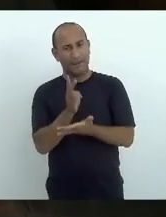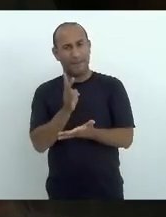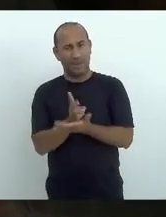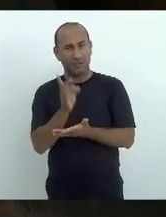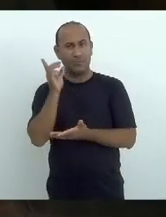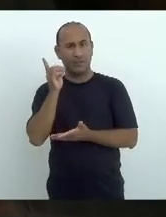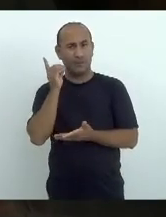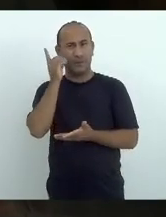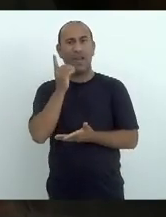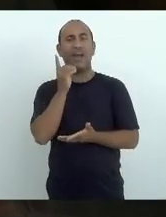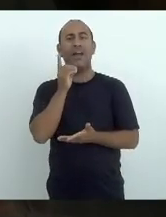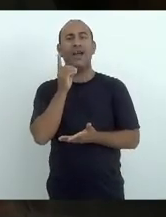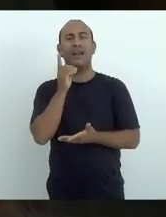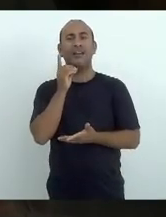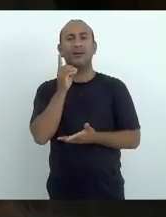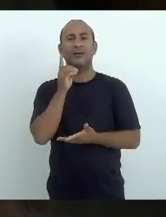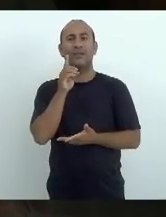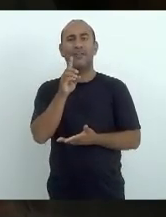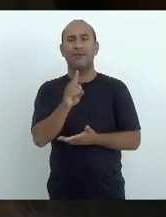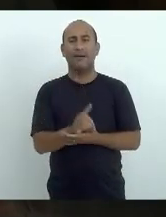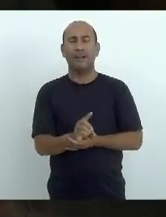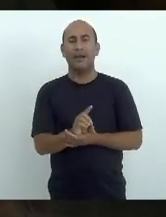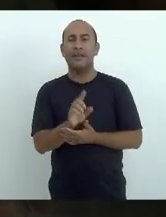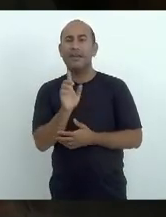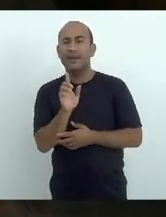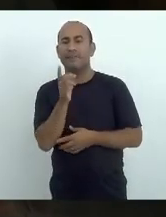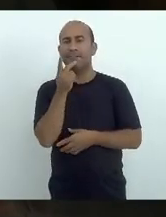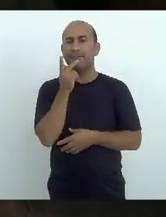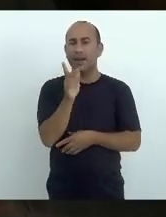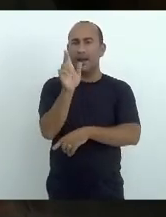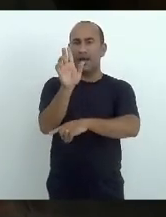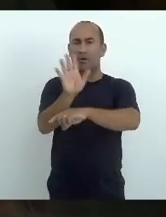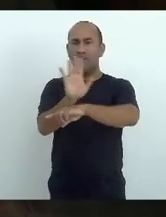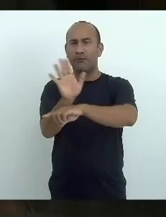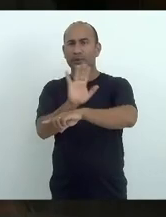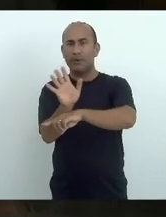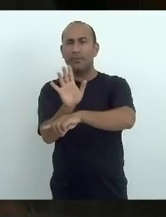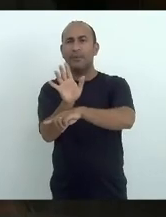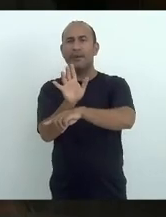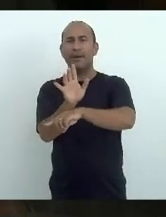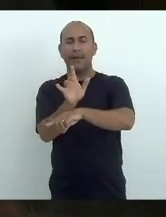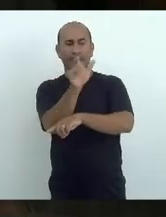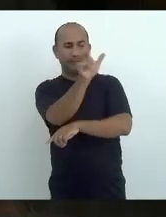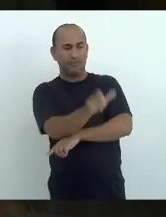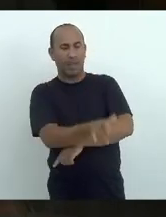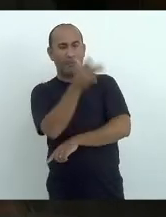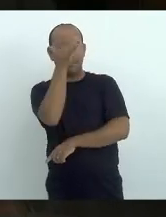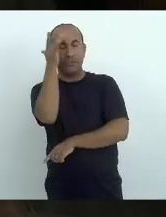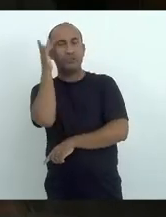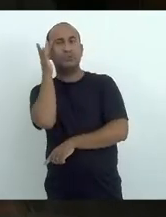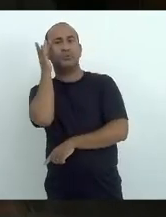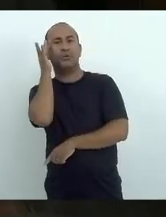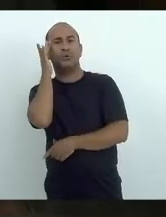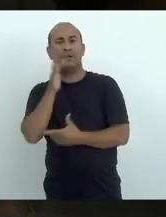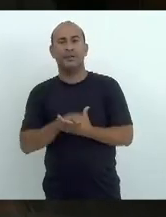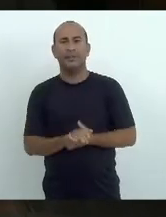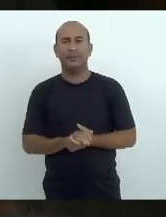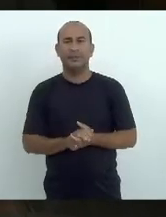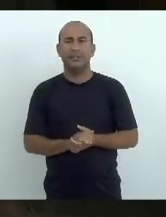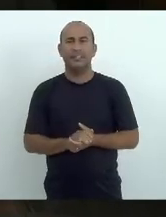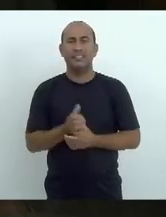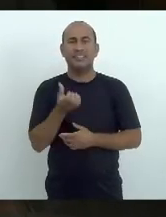Yanis Varoufakis. E o filme gira em torno deste personagem, né? Foram